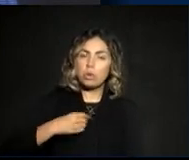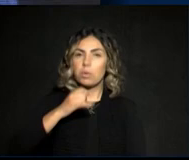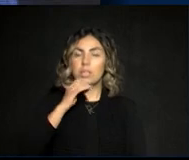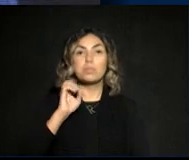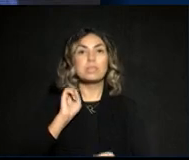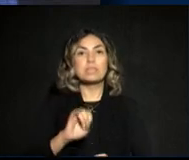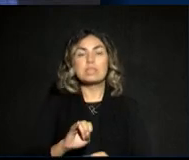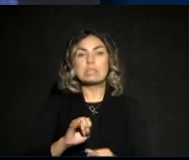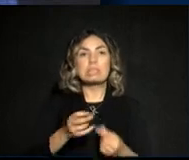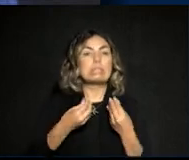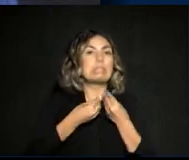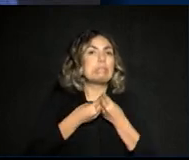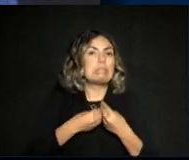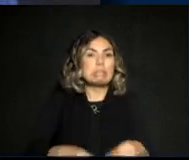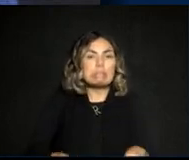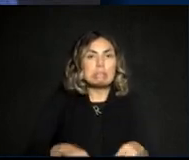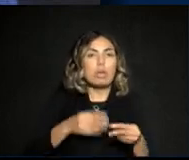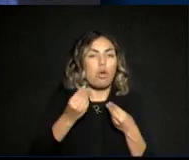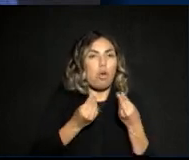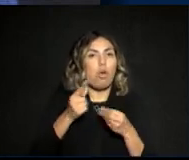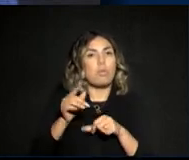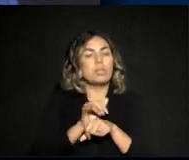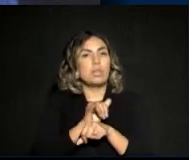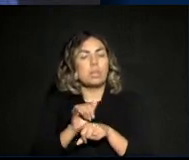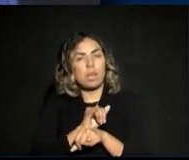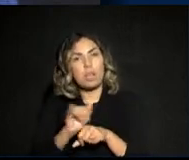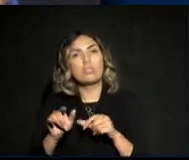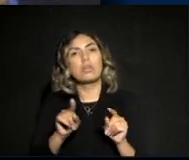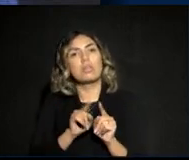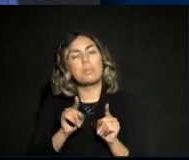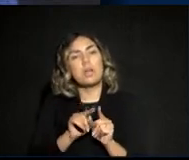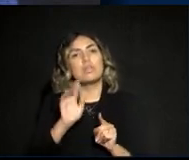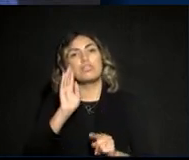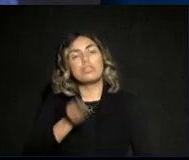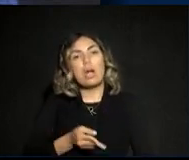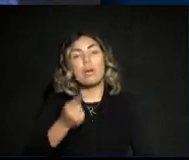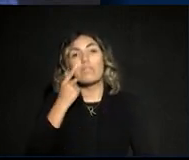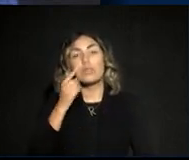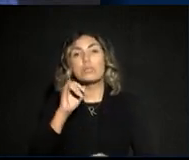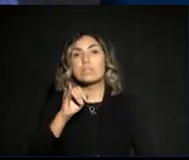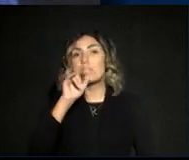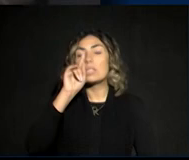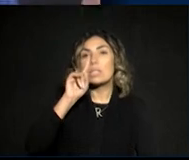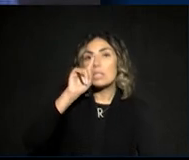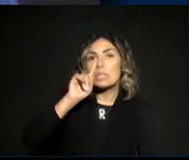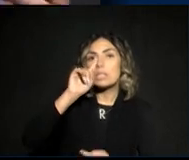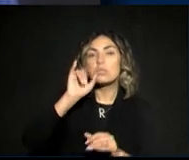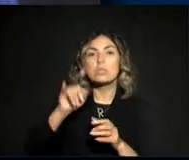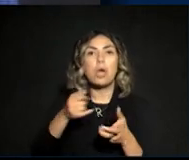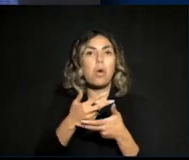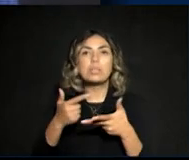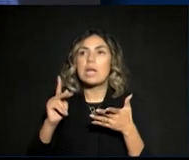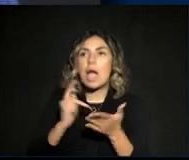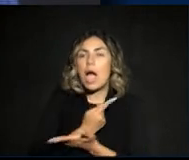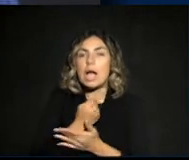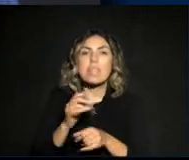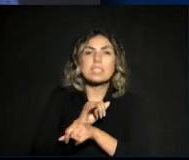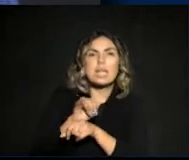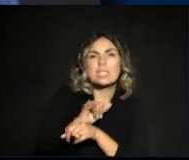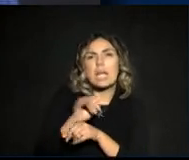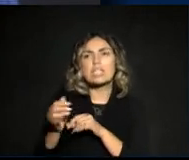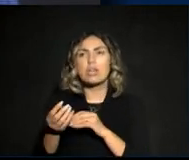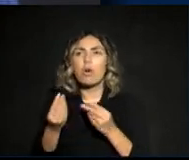caso de uma frustração de demanda acima de uma determinada a banda usamos ao toque avaliar para mitigar o risco de campo para retirar câmbio dentro do contrato